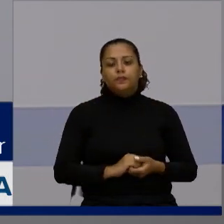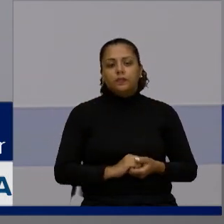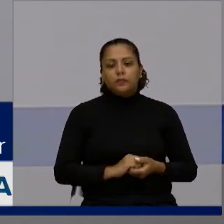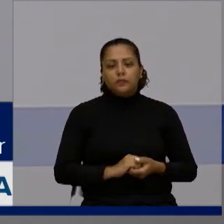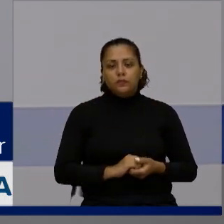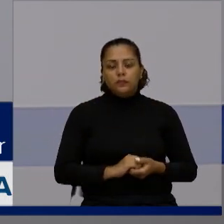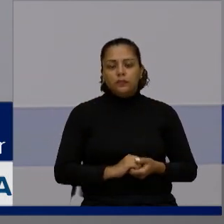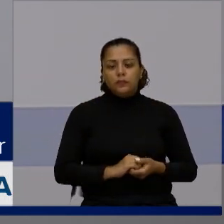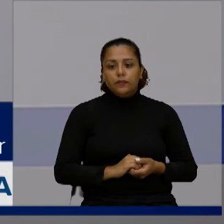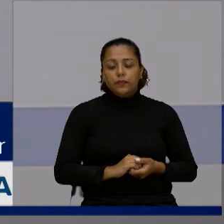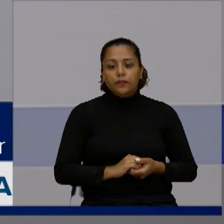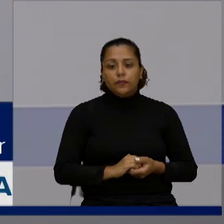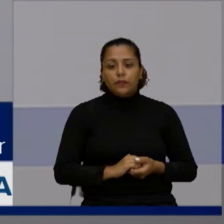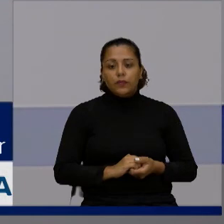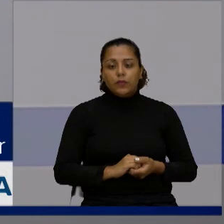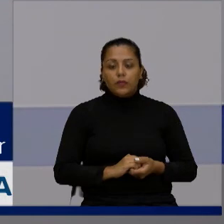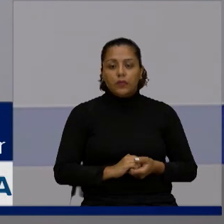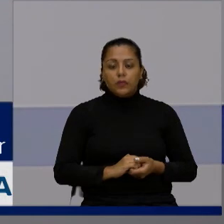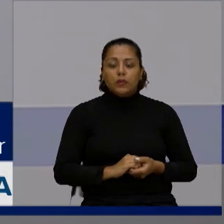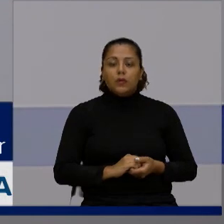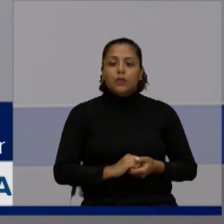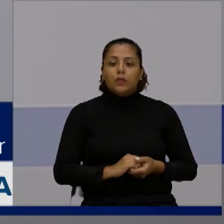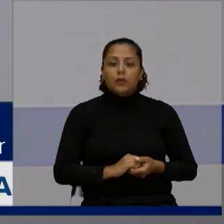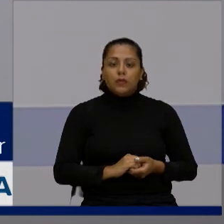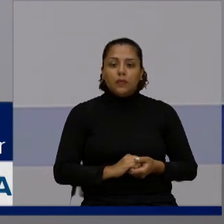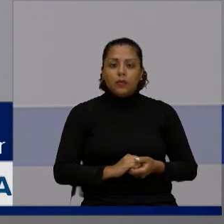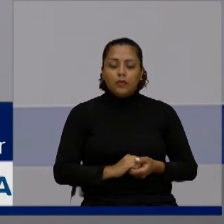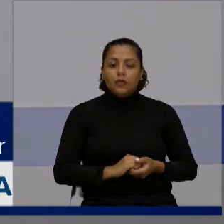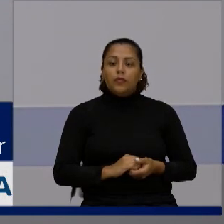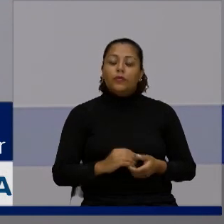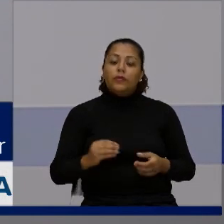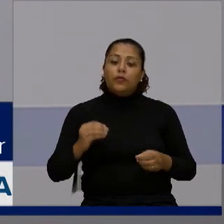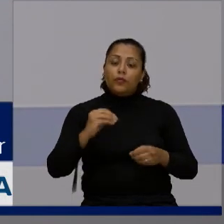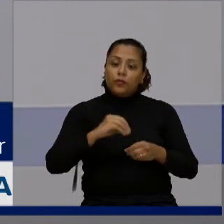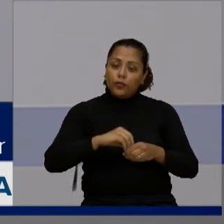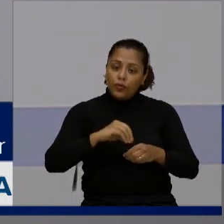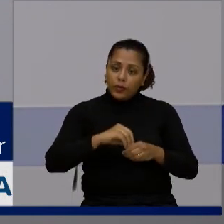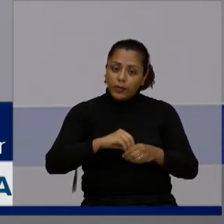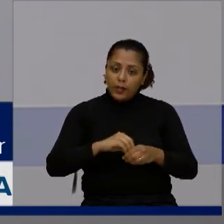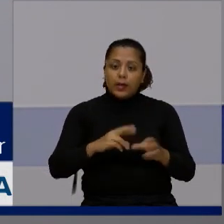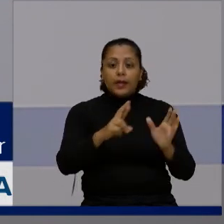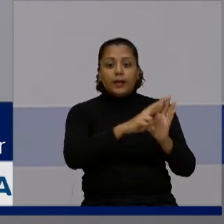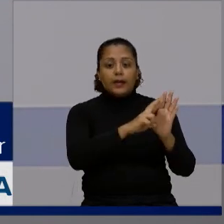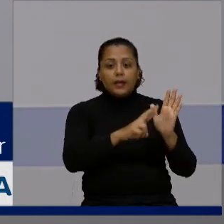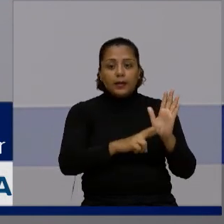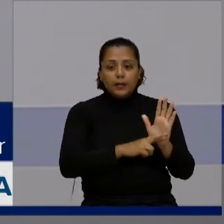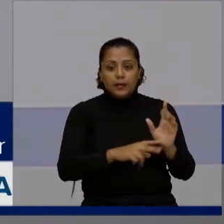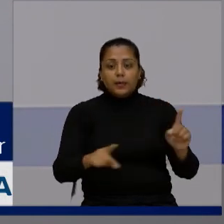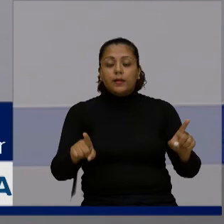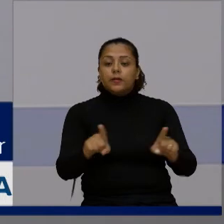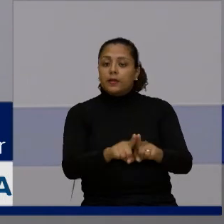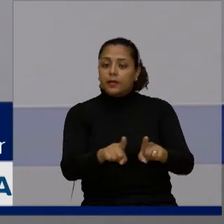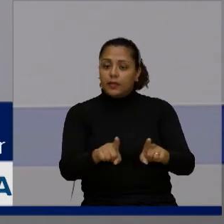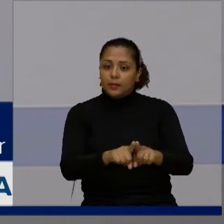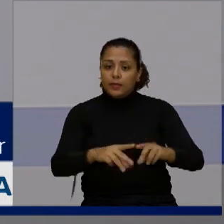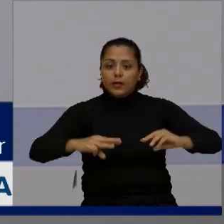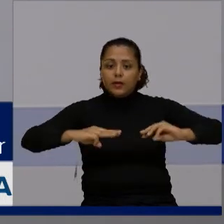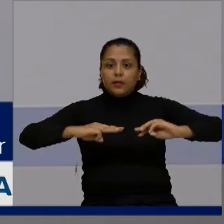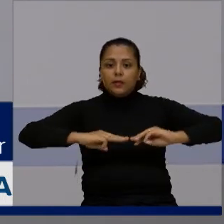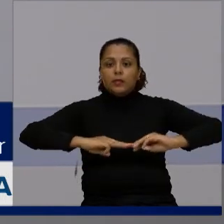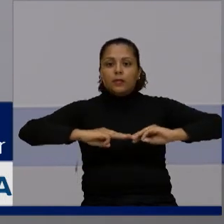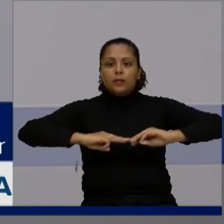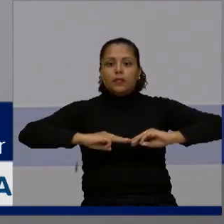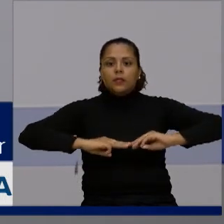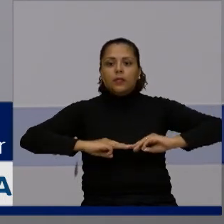Corrigindo, em votação, os requerimentos e a moção que sofreu destaque pelo vereador